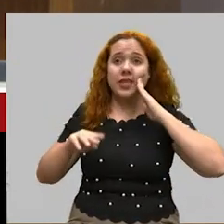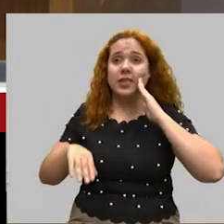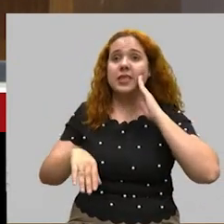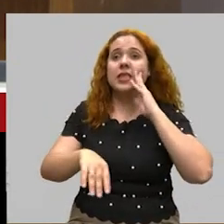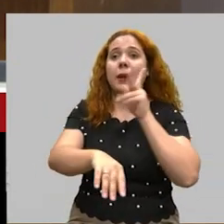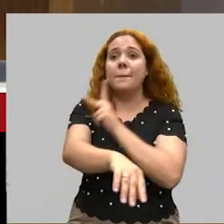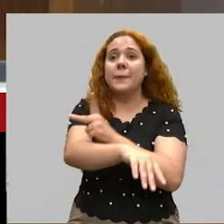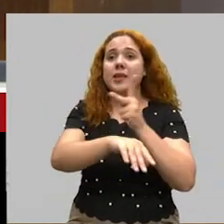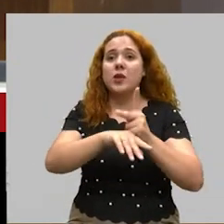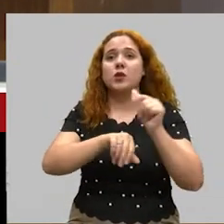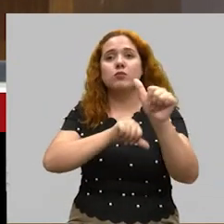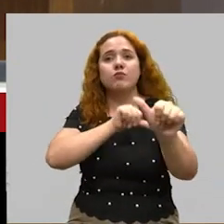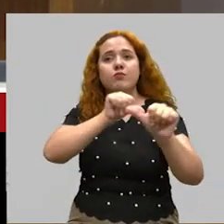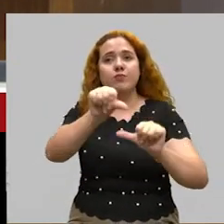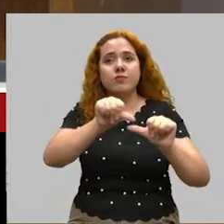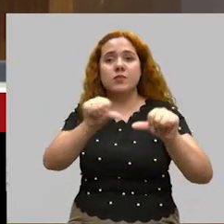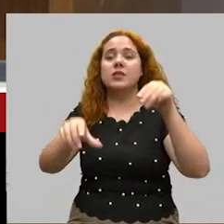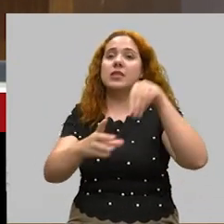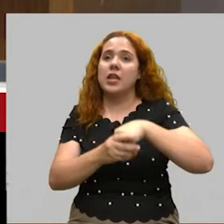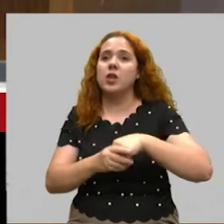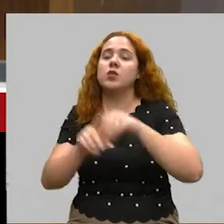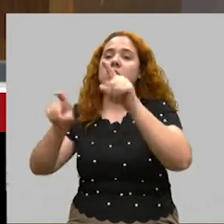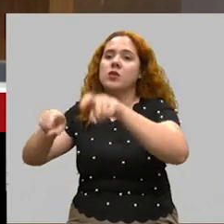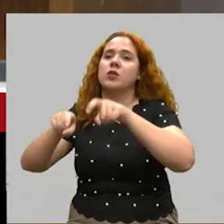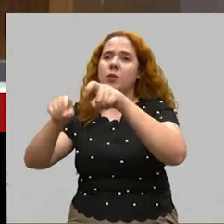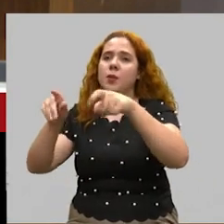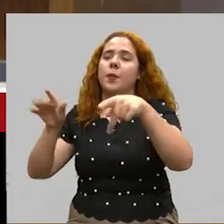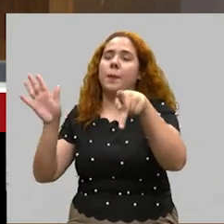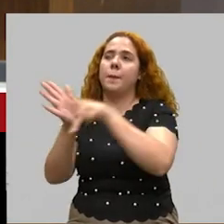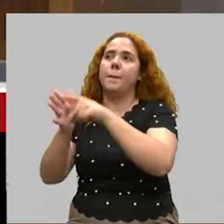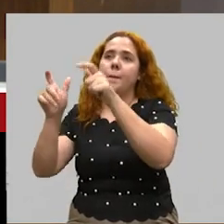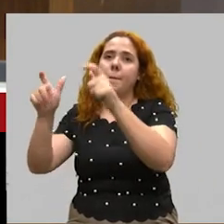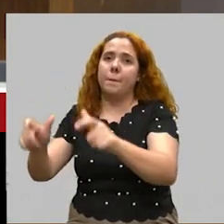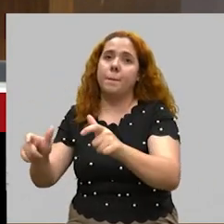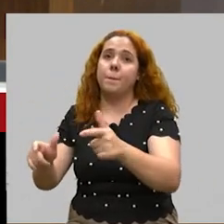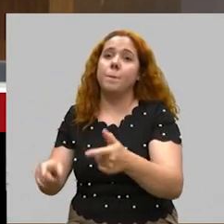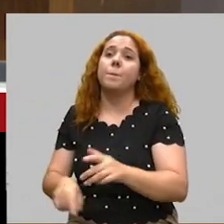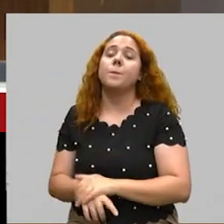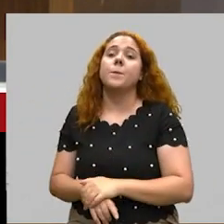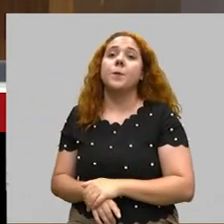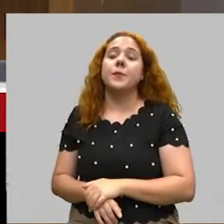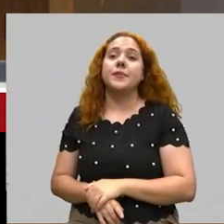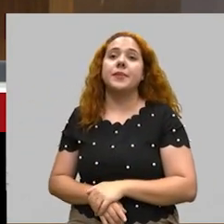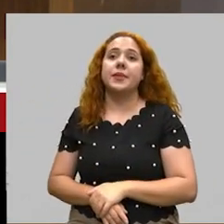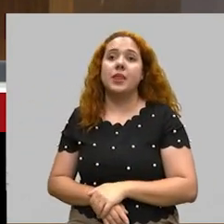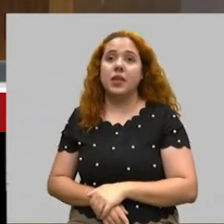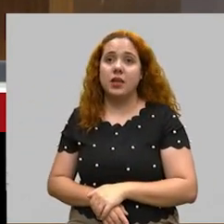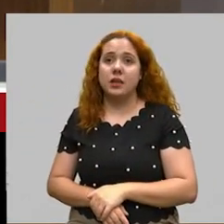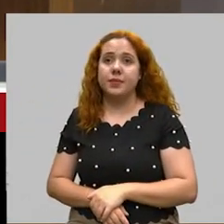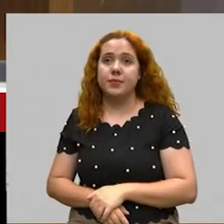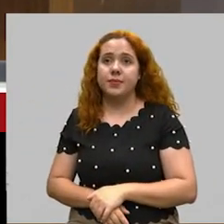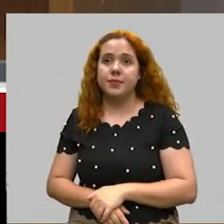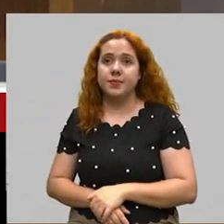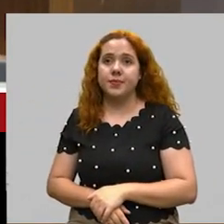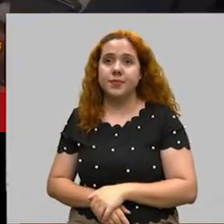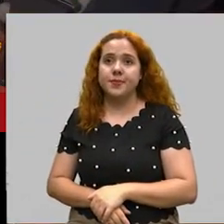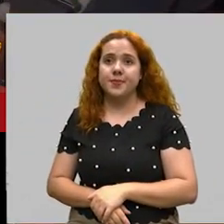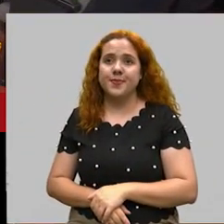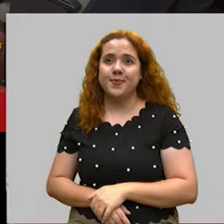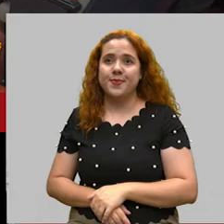escolas família agrícola hoje no estado Nós temos duas escolas que trabalham com a pedagogia da alternância tá al